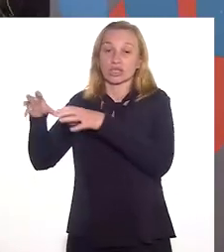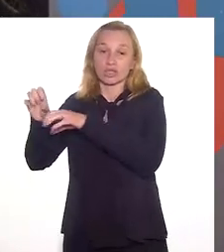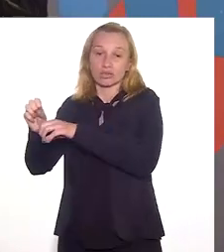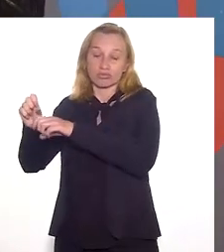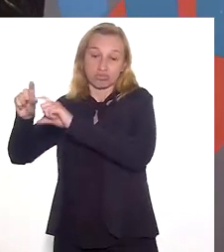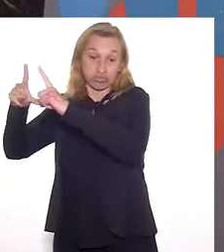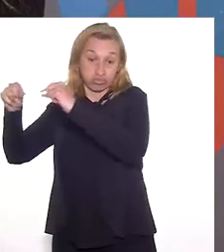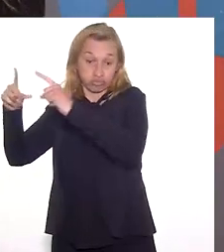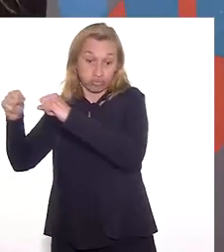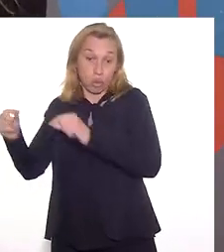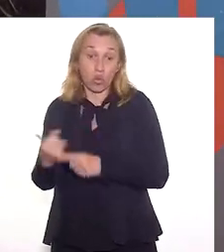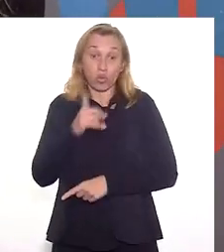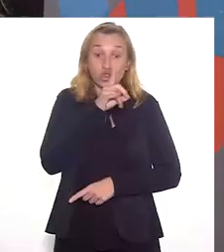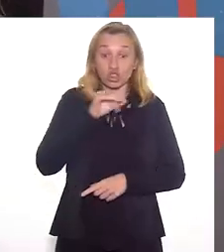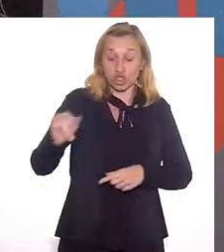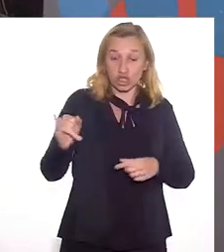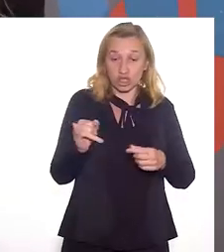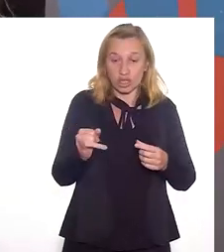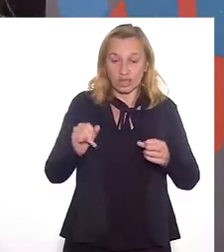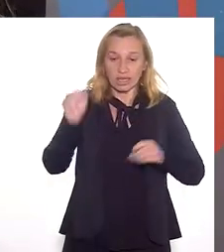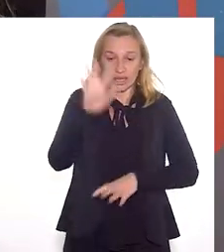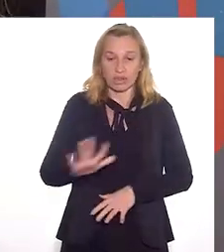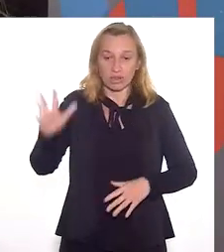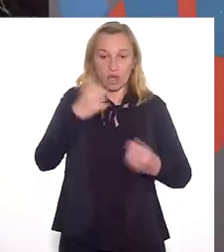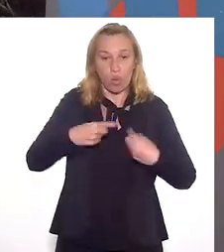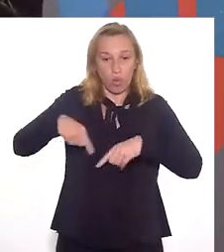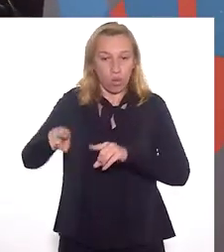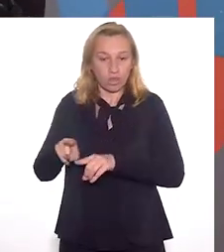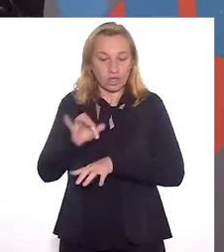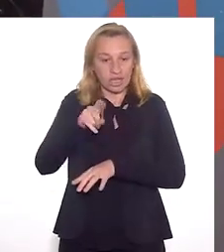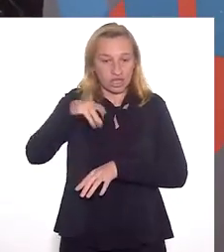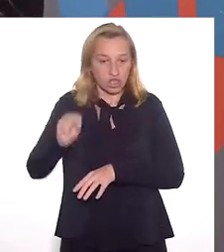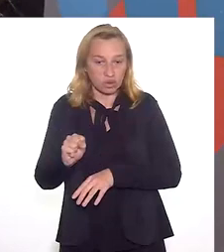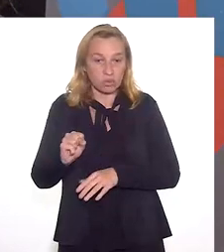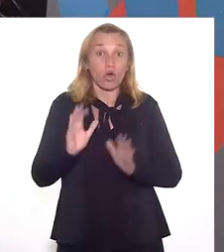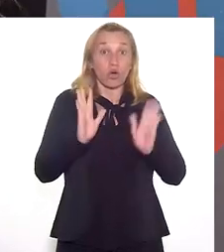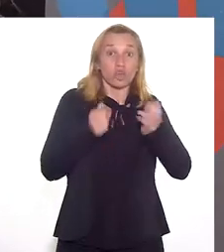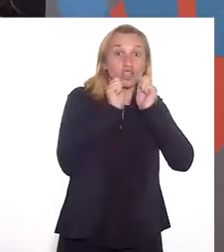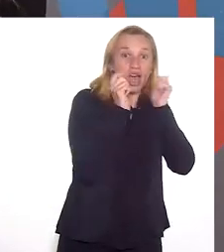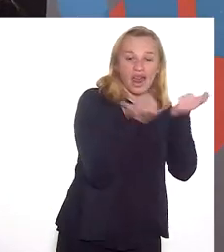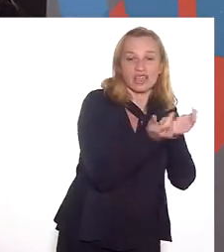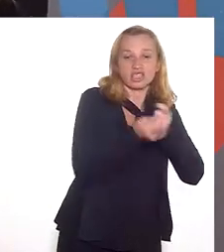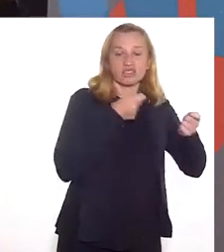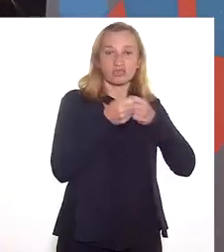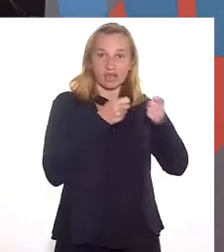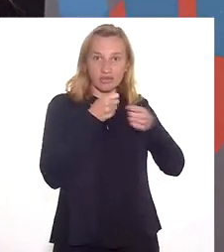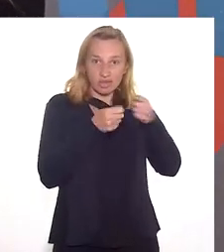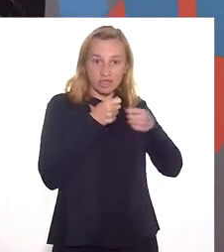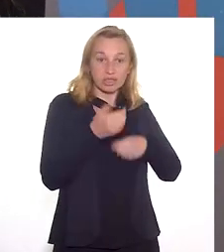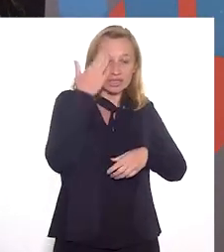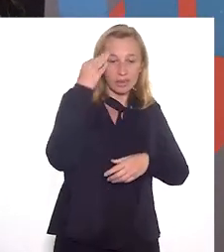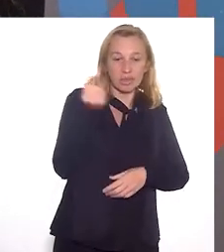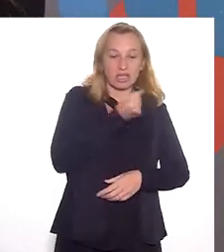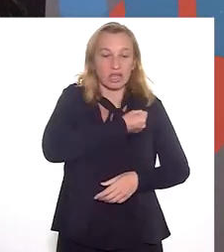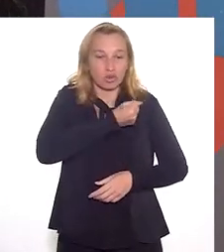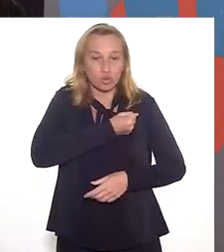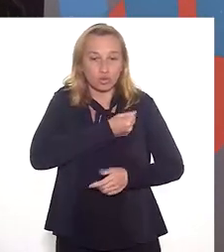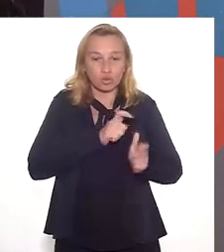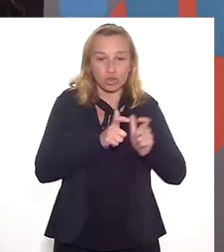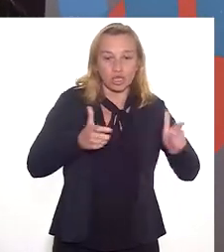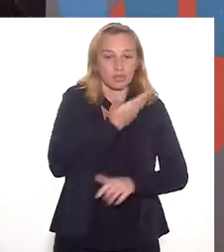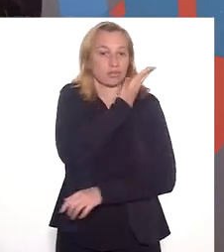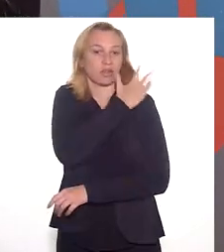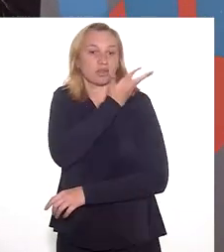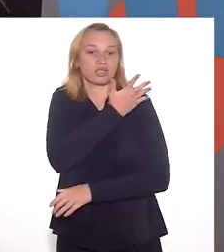um Dia Nacional de Combate ao Idadismo. Nosso Alerja Entrevista de hoje quer saber se houve aumento do preconceito